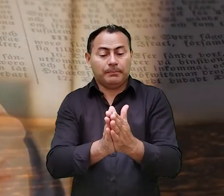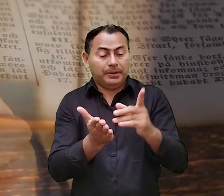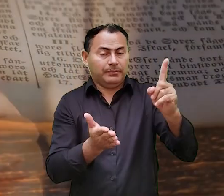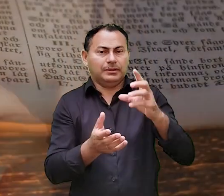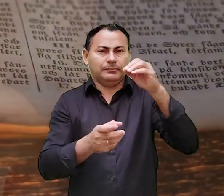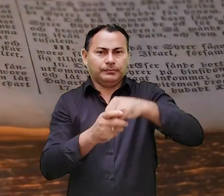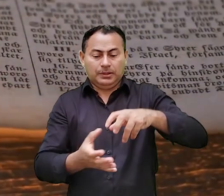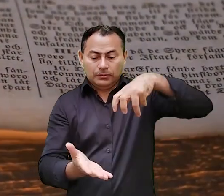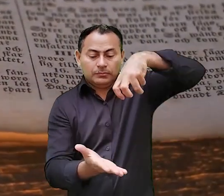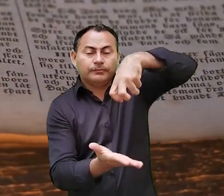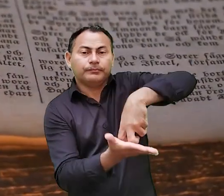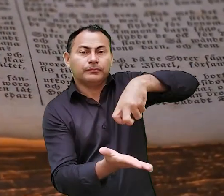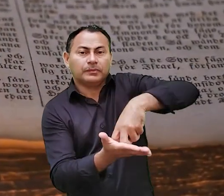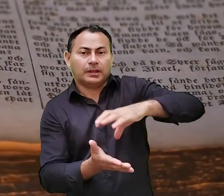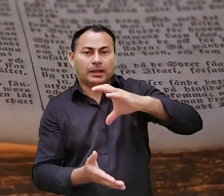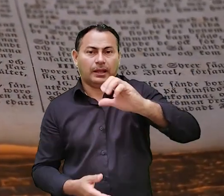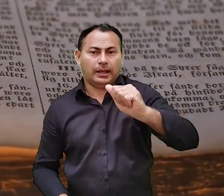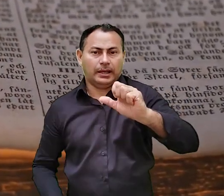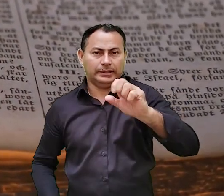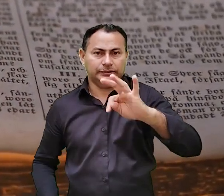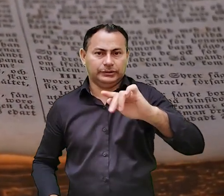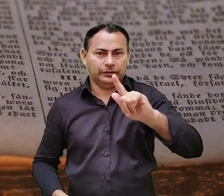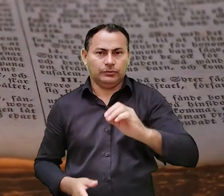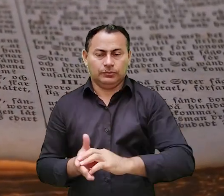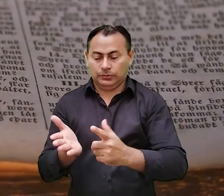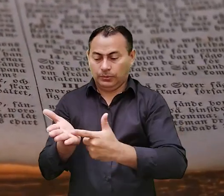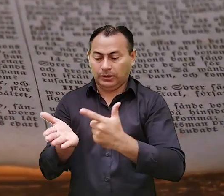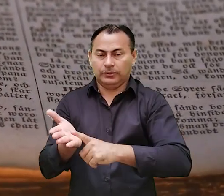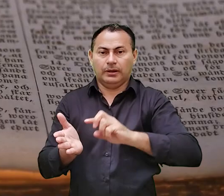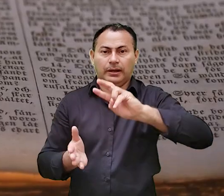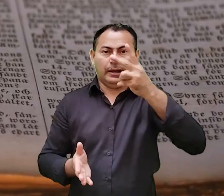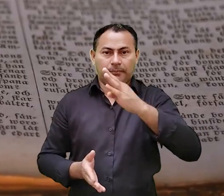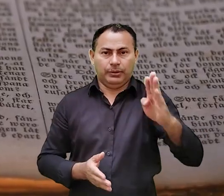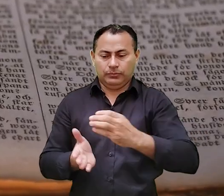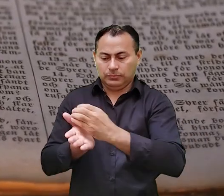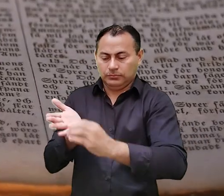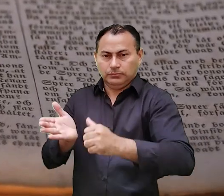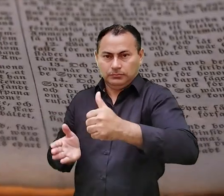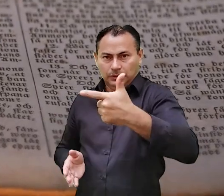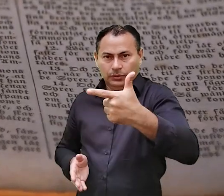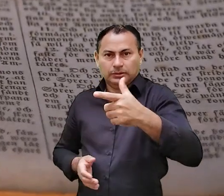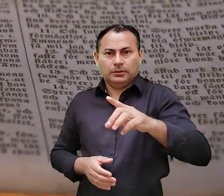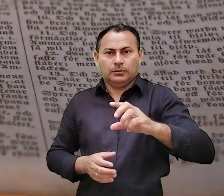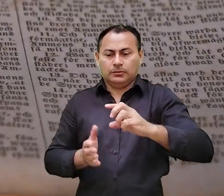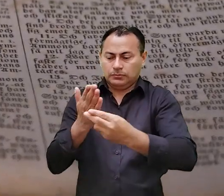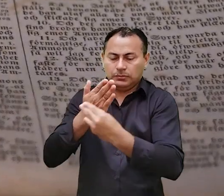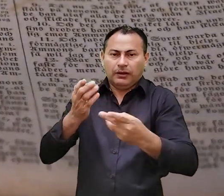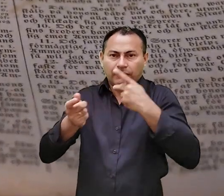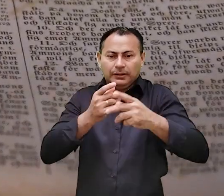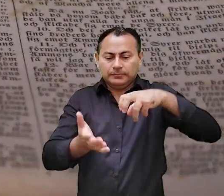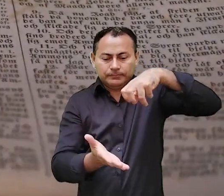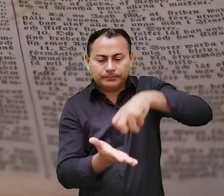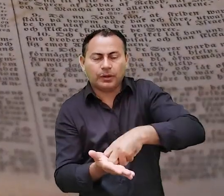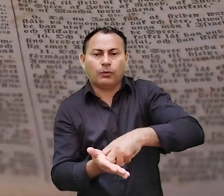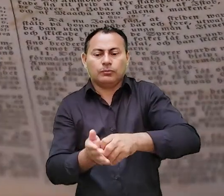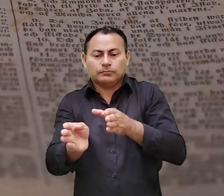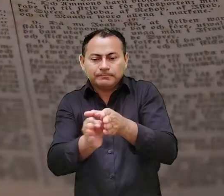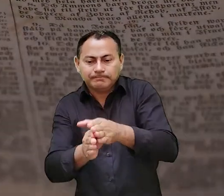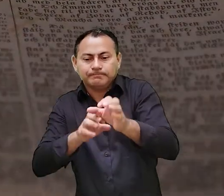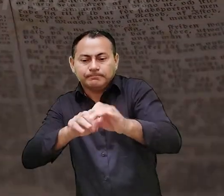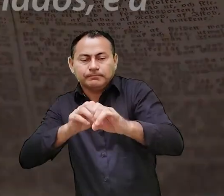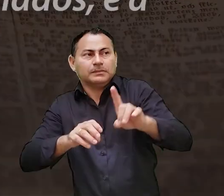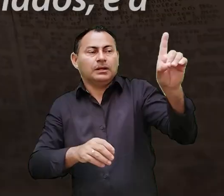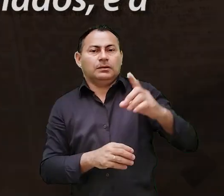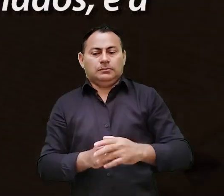Bíblia: o castigo. No livro de Hebreus capítulo 12, o autor fala sobre esse castigo ou disciplina de